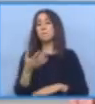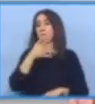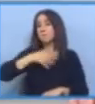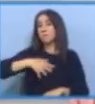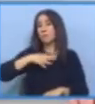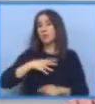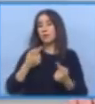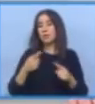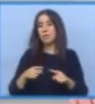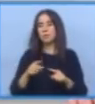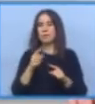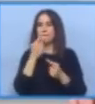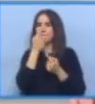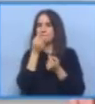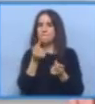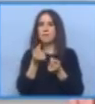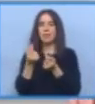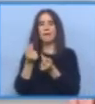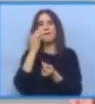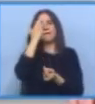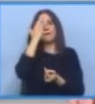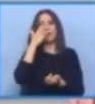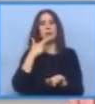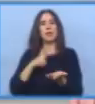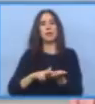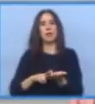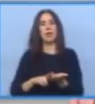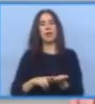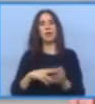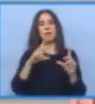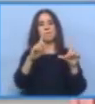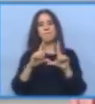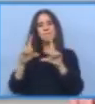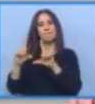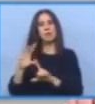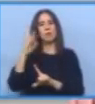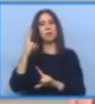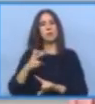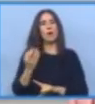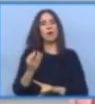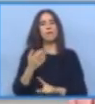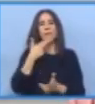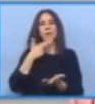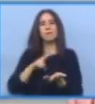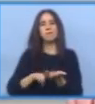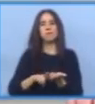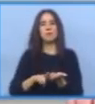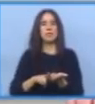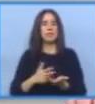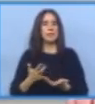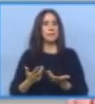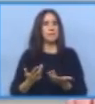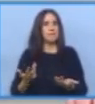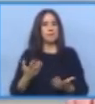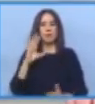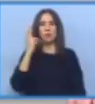temos são aproximações à realidade, são flashes de algo que aconteceu, mas que, digamos assim,